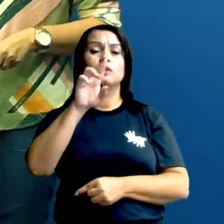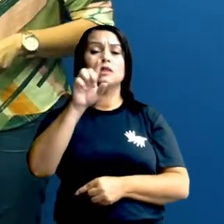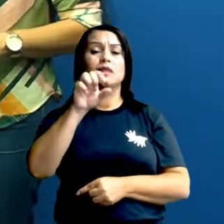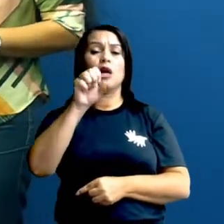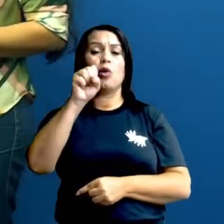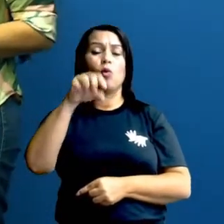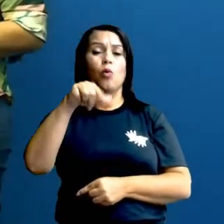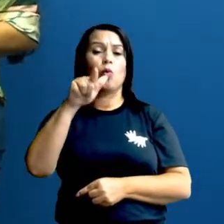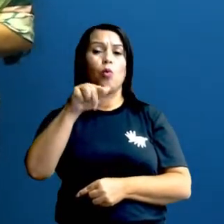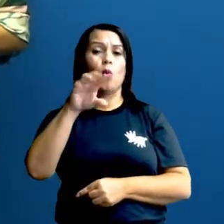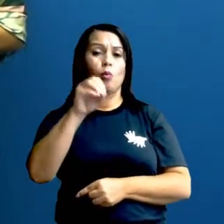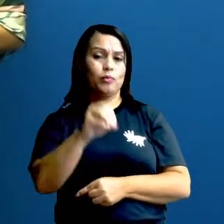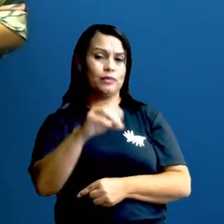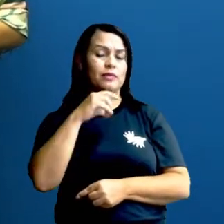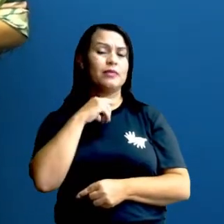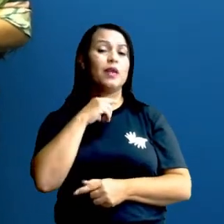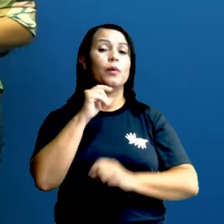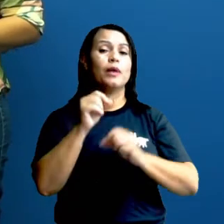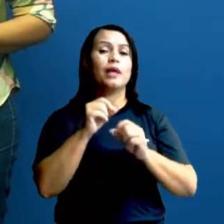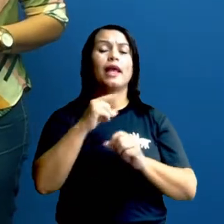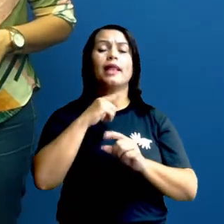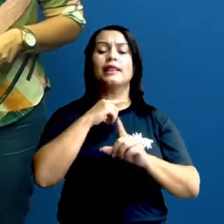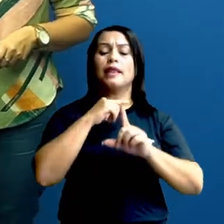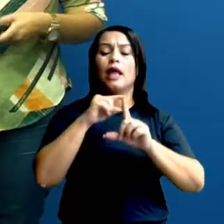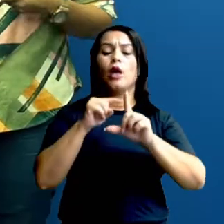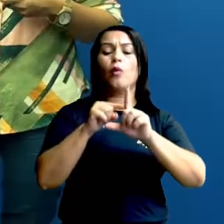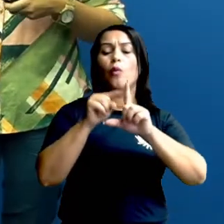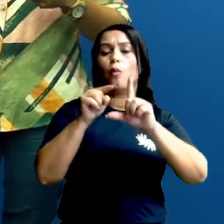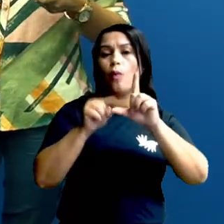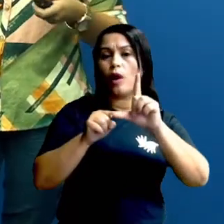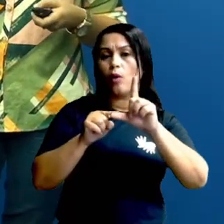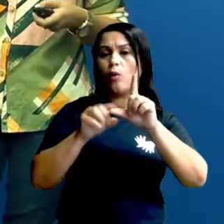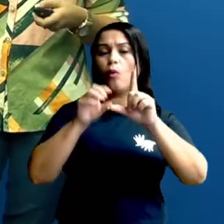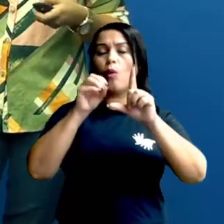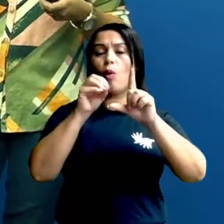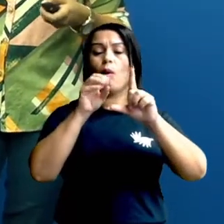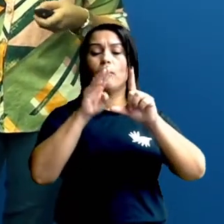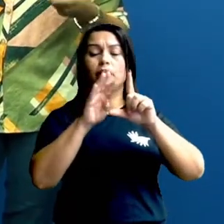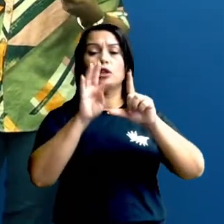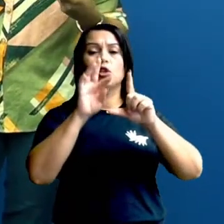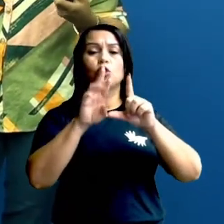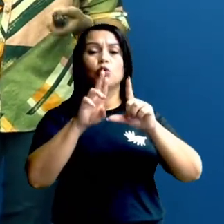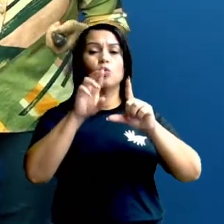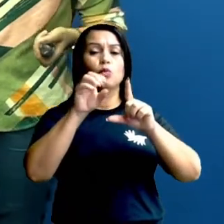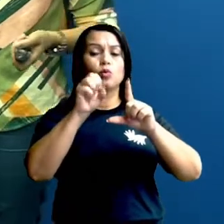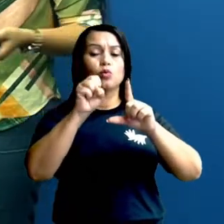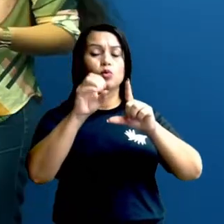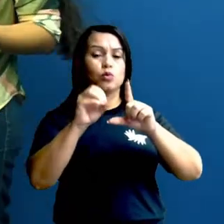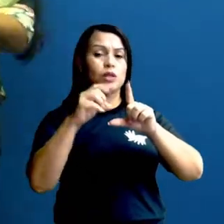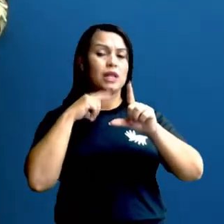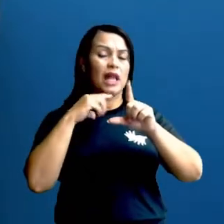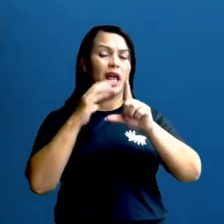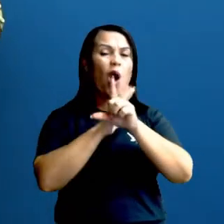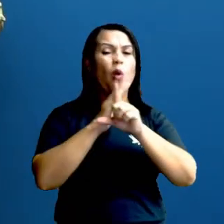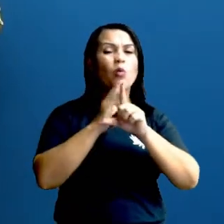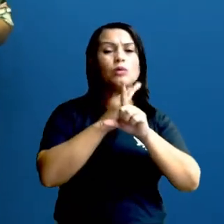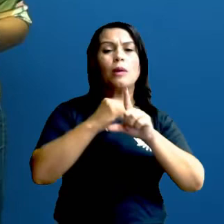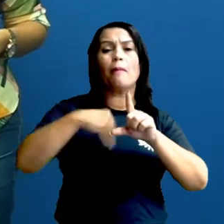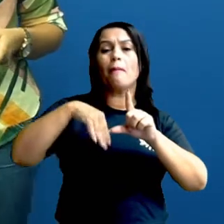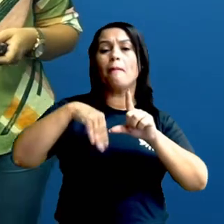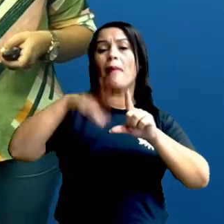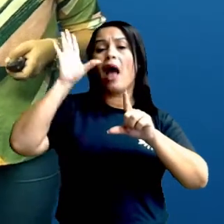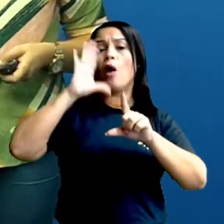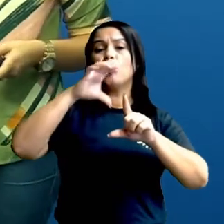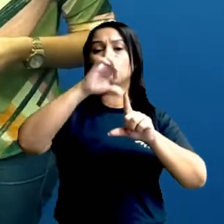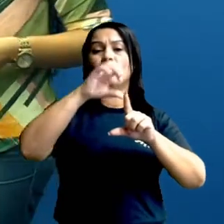é um triângulo obtusângulo tem um ângulo obtuso ou seja um dos lados dele tem um ângulo maior que 90° né E aqui